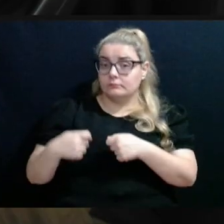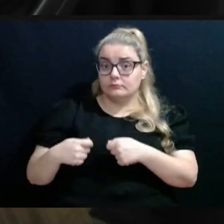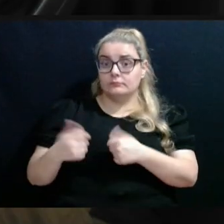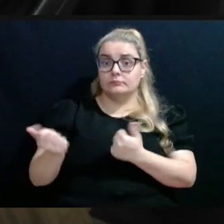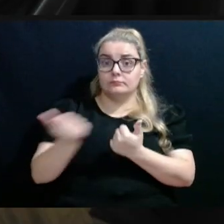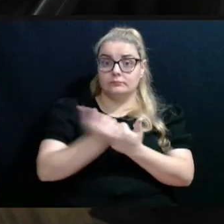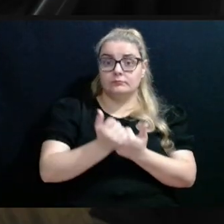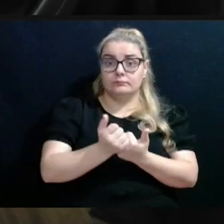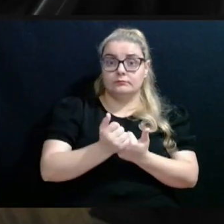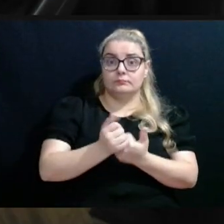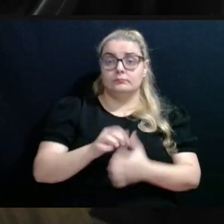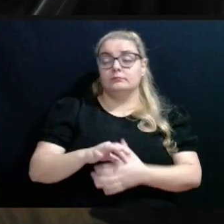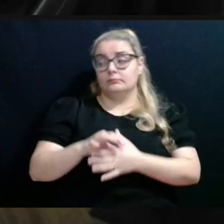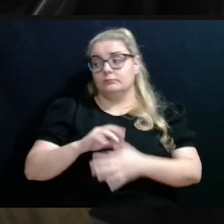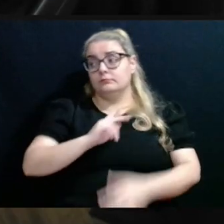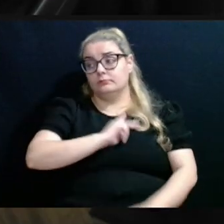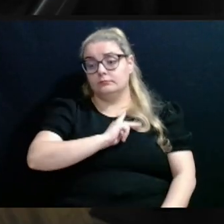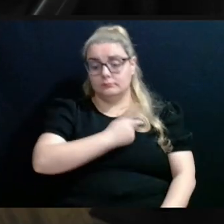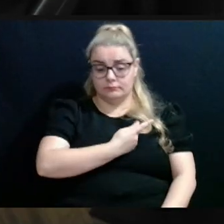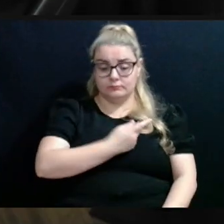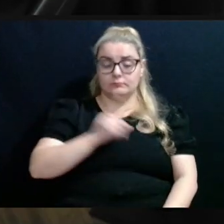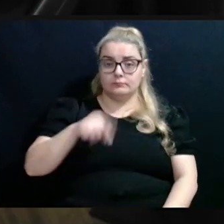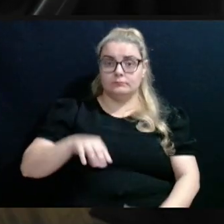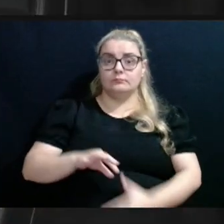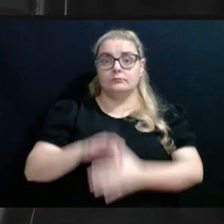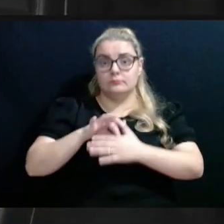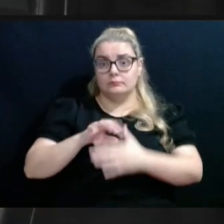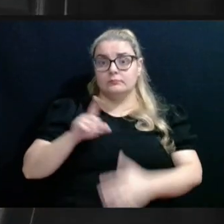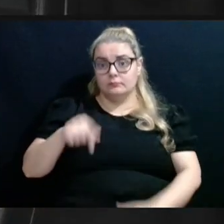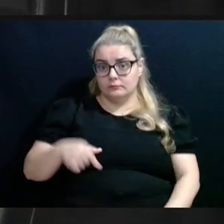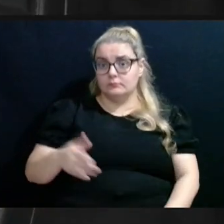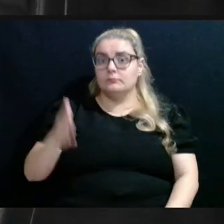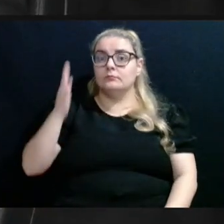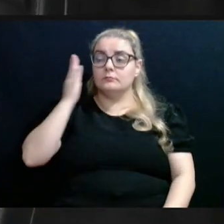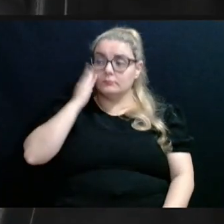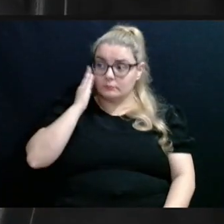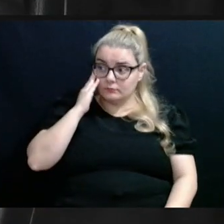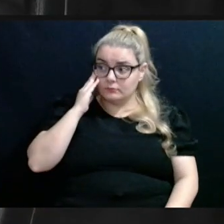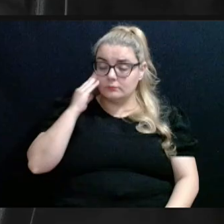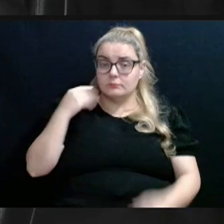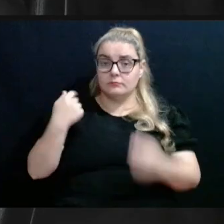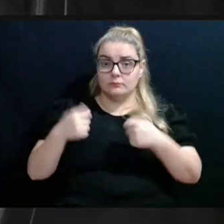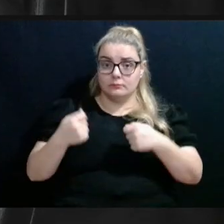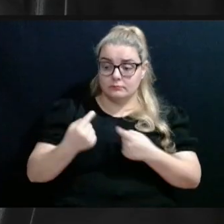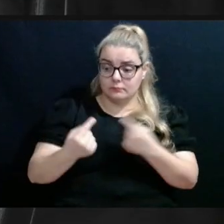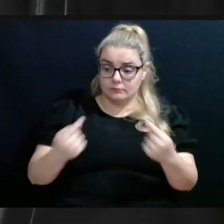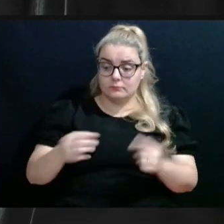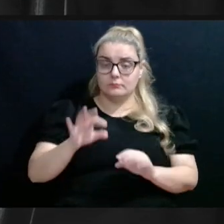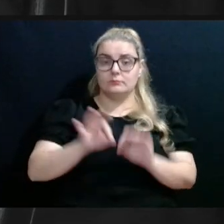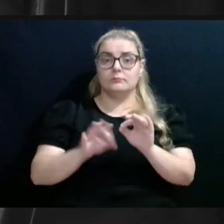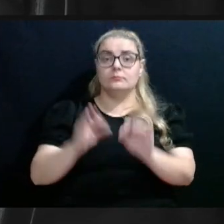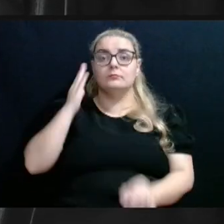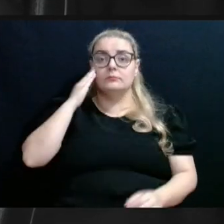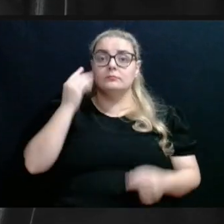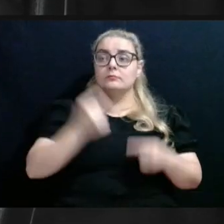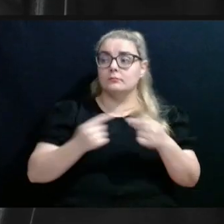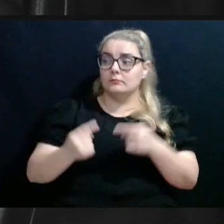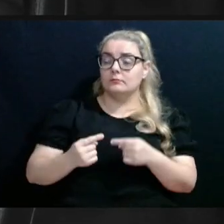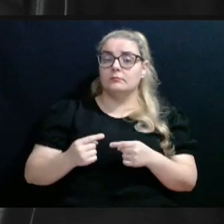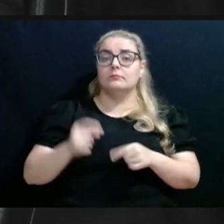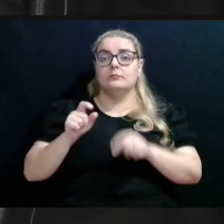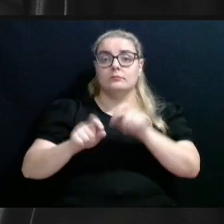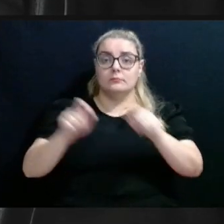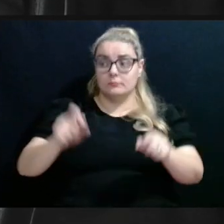Paulo Haddad, nosso líder, é obrigado não, ele tem que entender cada projeto, ir à tribuna, debater, convencer os vereadores